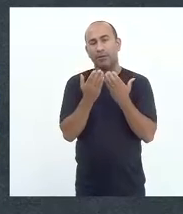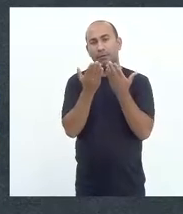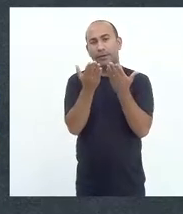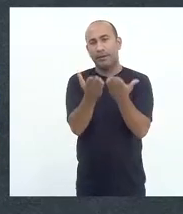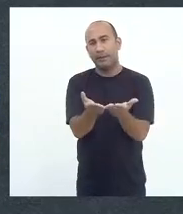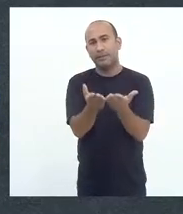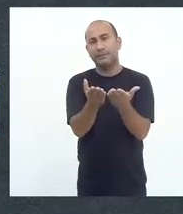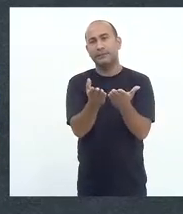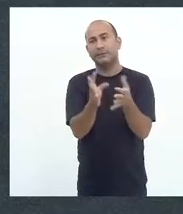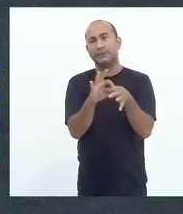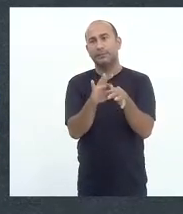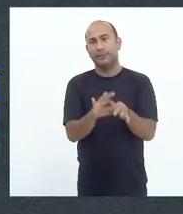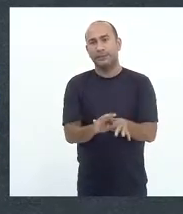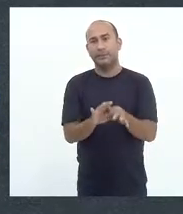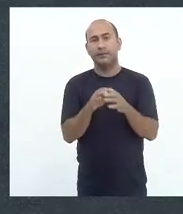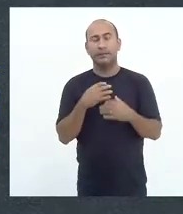que,